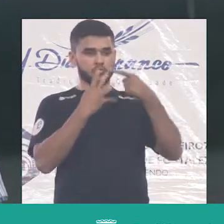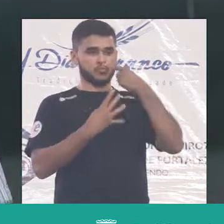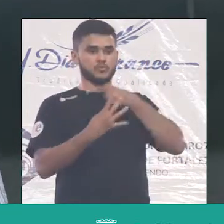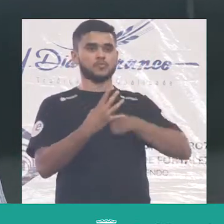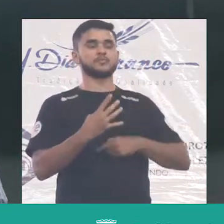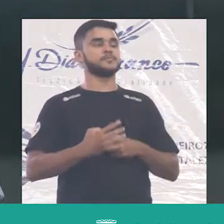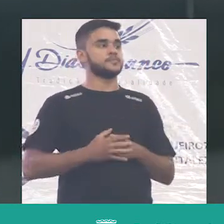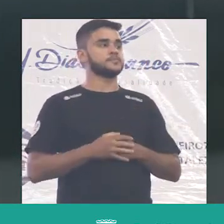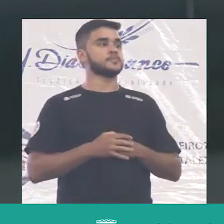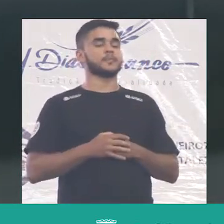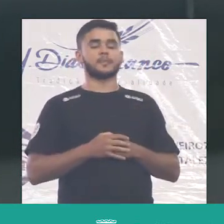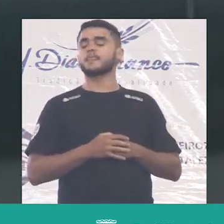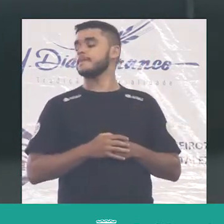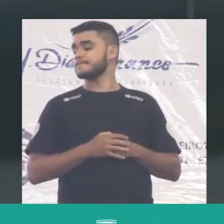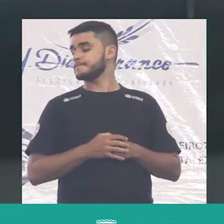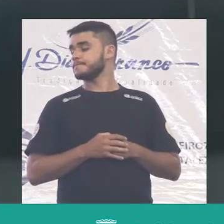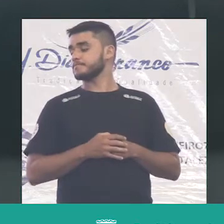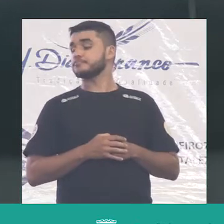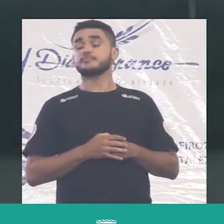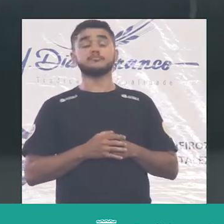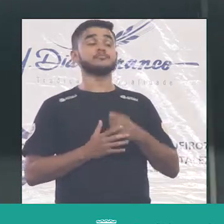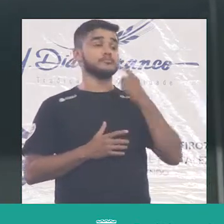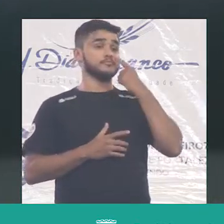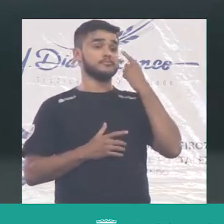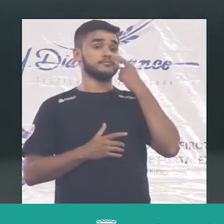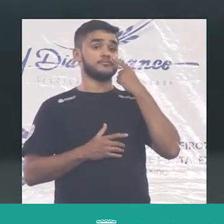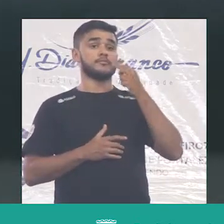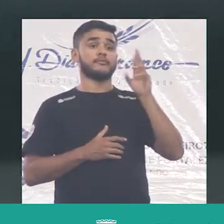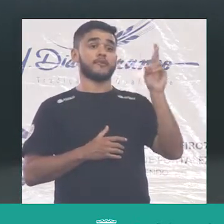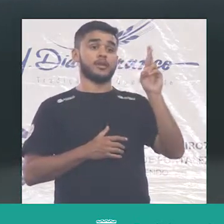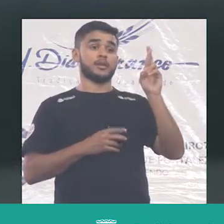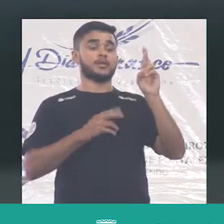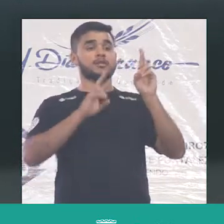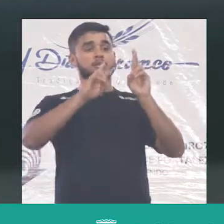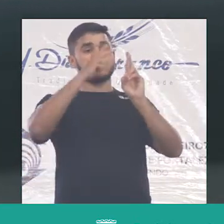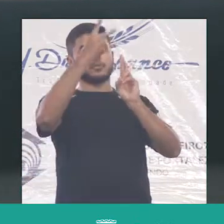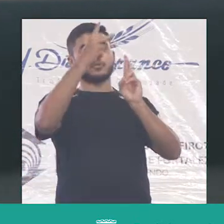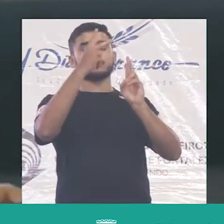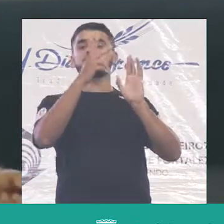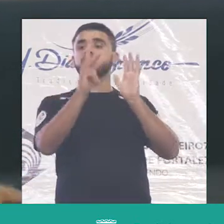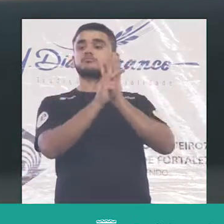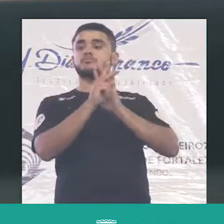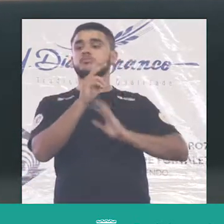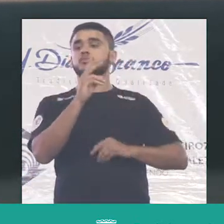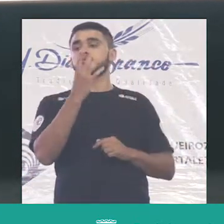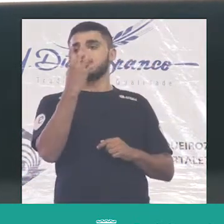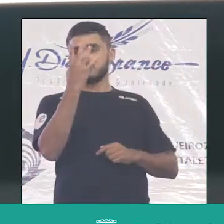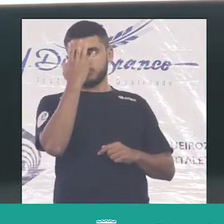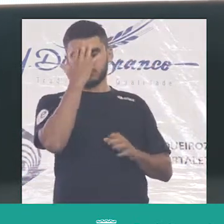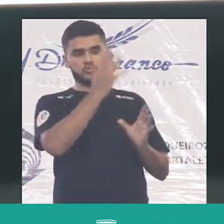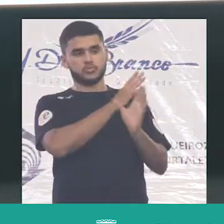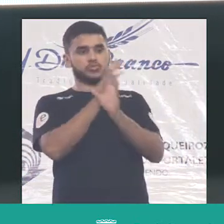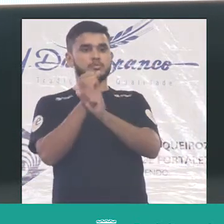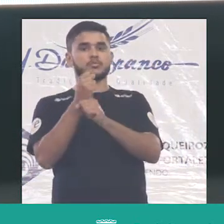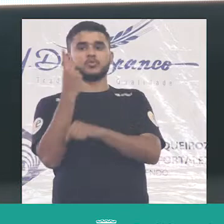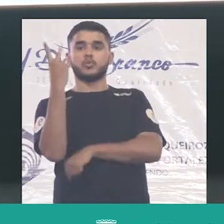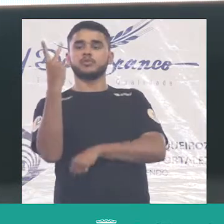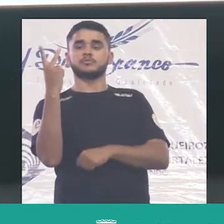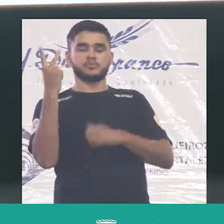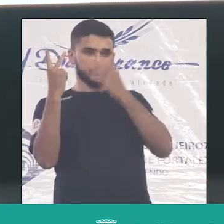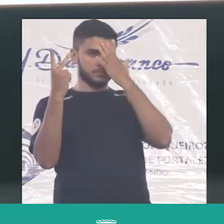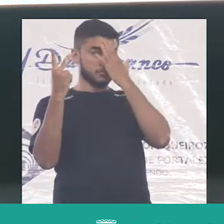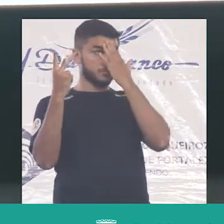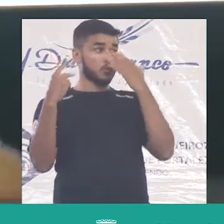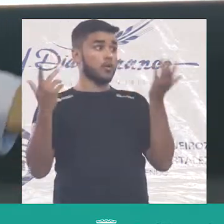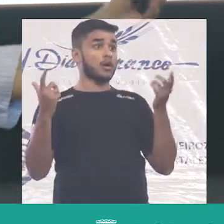tá? 12 dividido por 3 vai dar 4. R ao quadrado é 4, então o raio vale quanto? 2. Só que esse é o